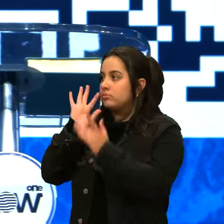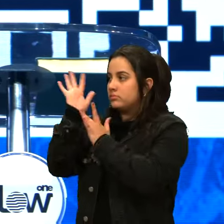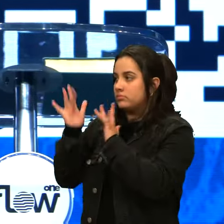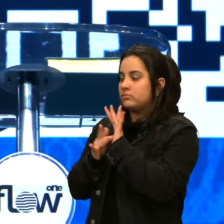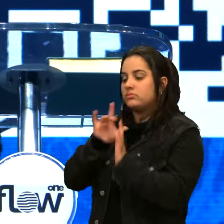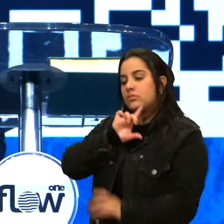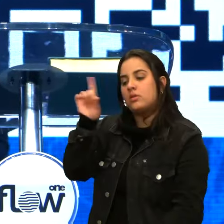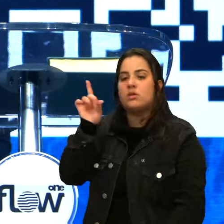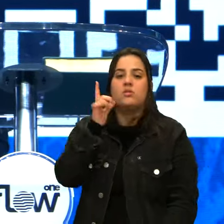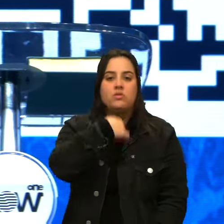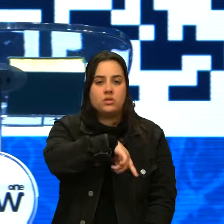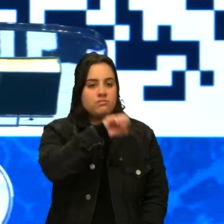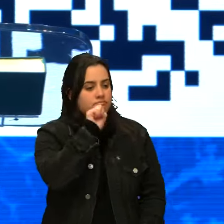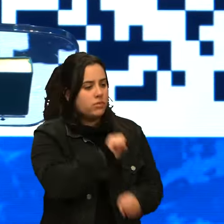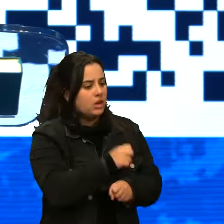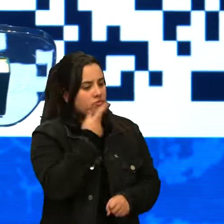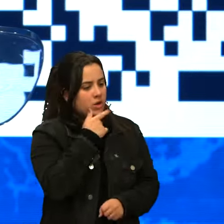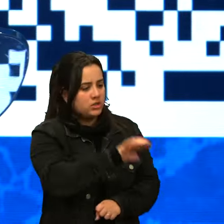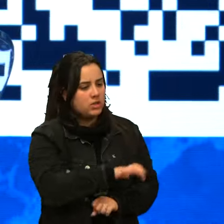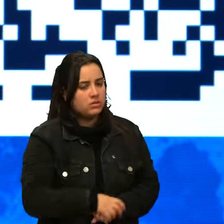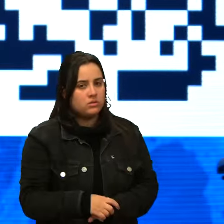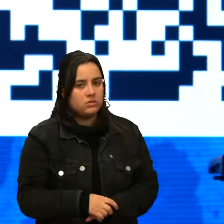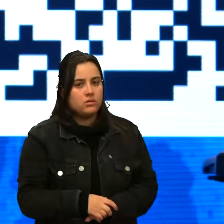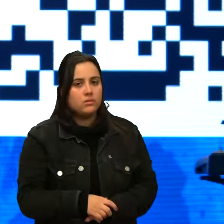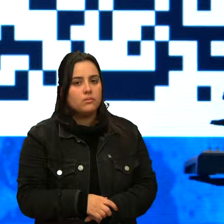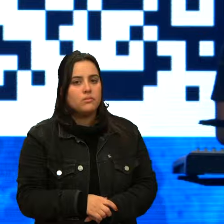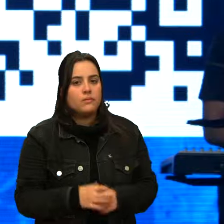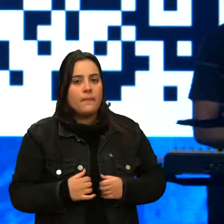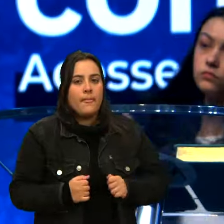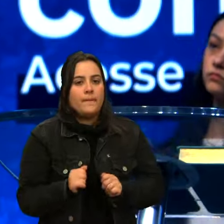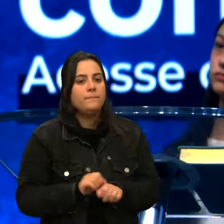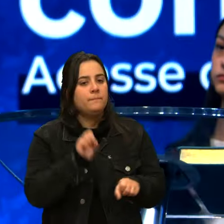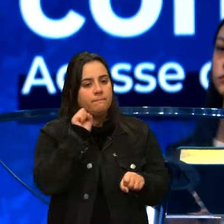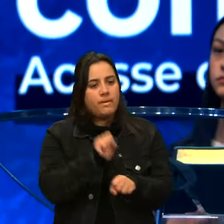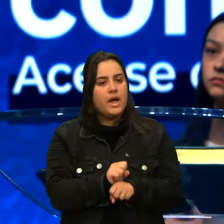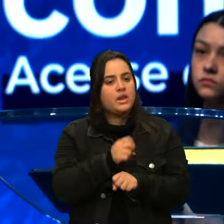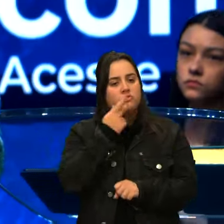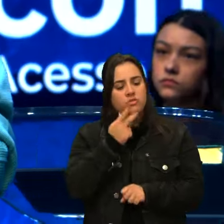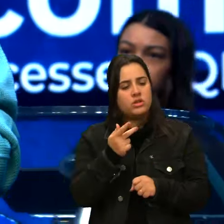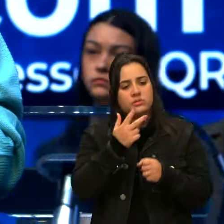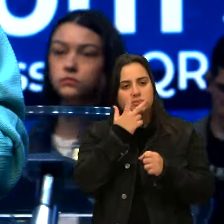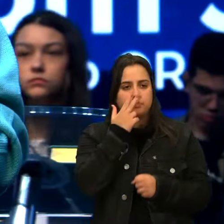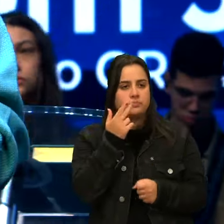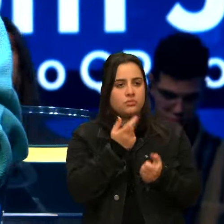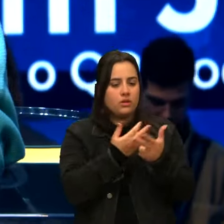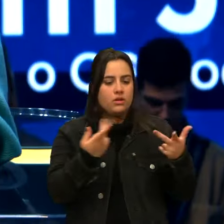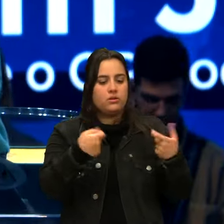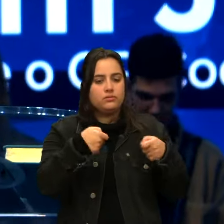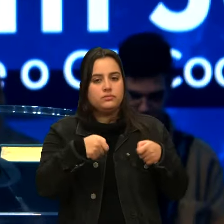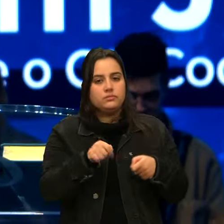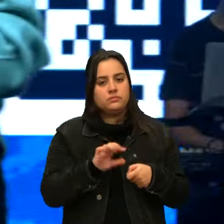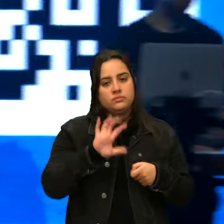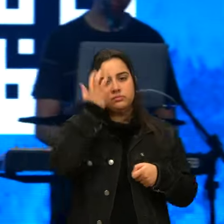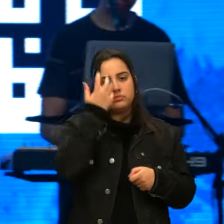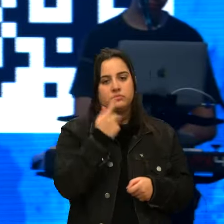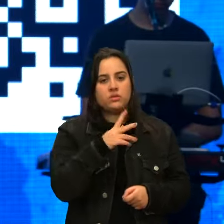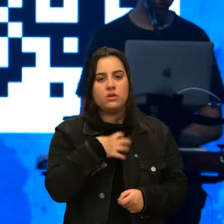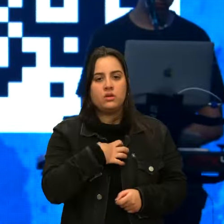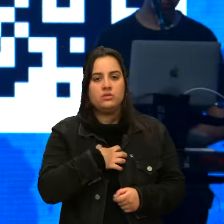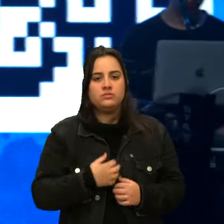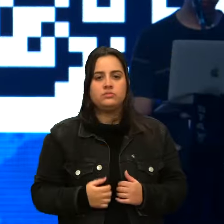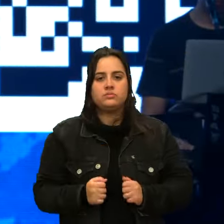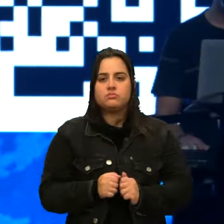constranger. Raquel, para de falar desse jeito. Para de achar que as coisas têm que acontecer do jeito que você quer. E eu era